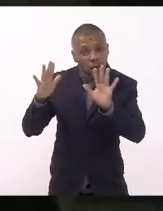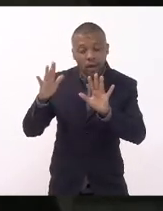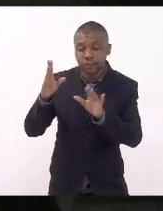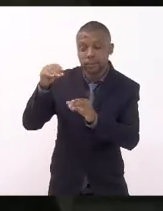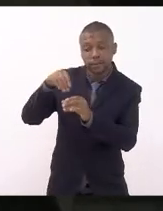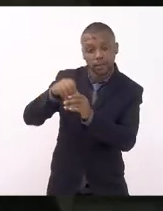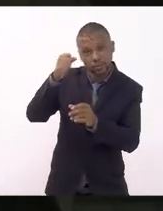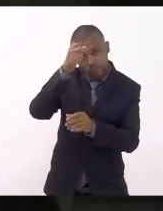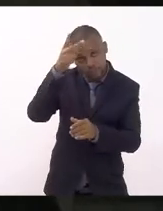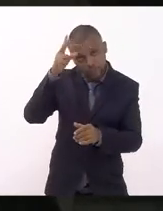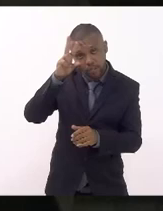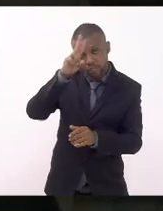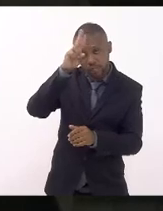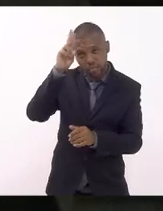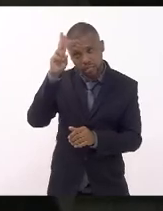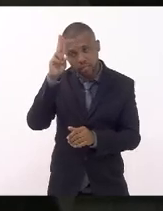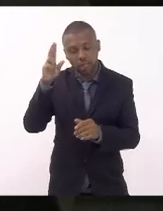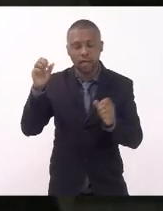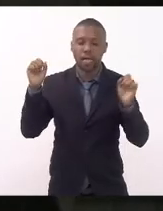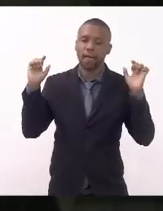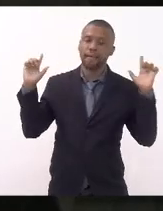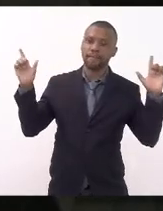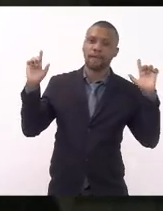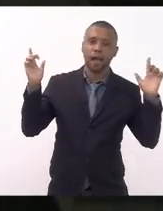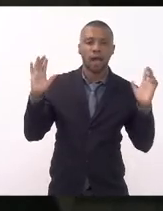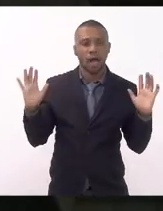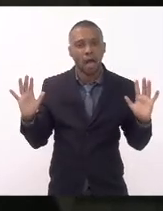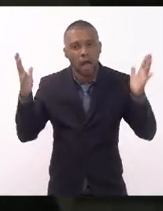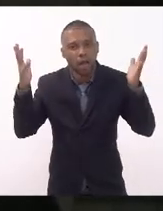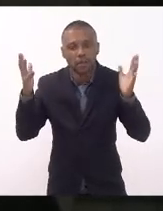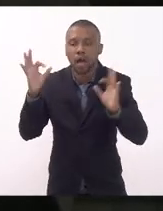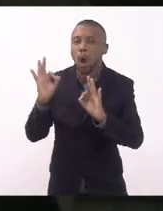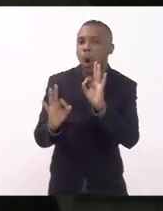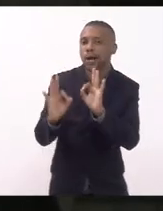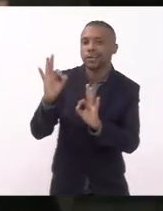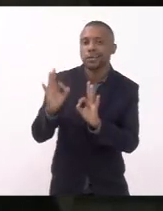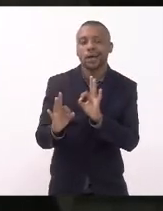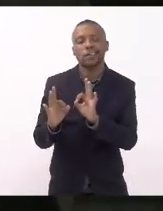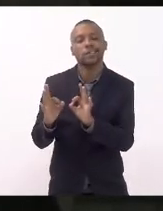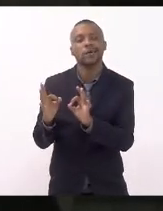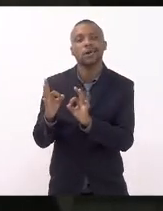Mesquita, festas organizadas com o orçamento municipal,